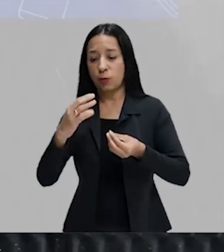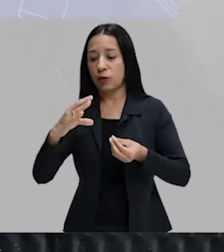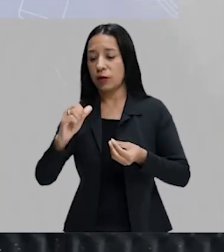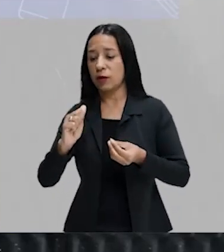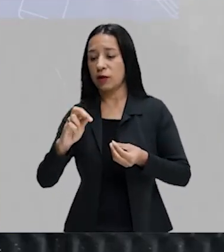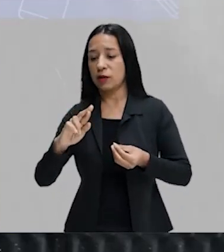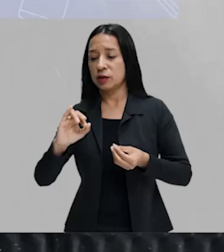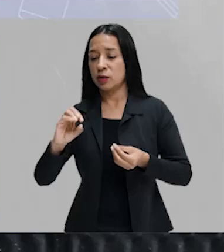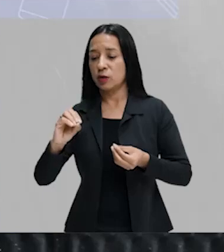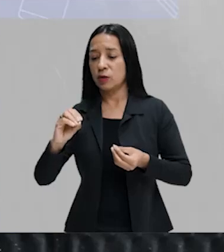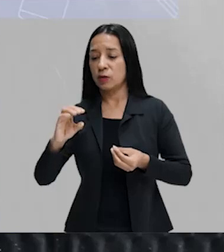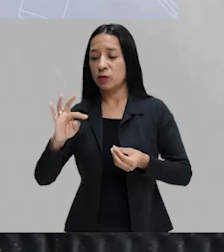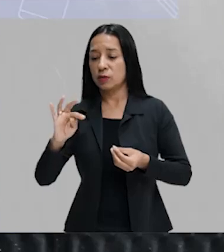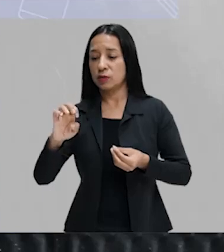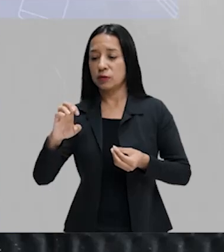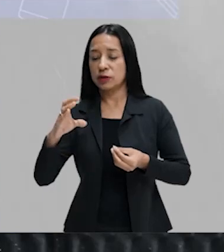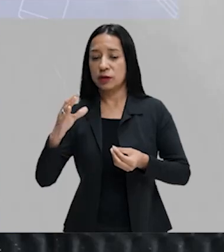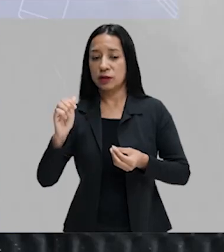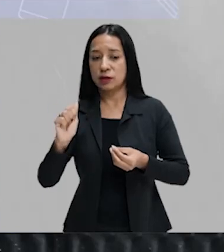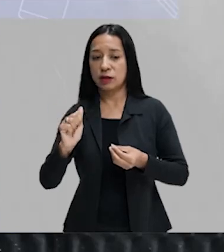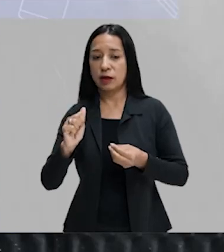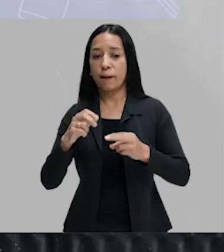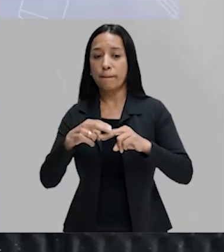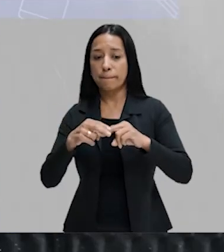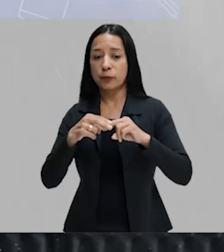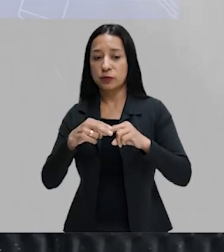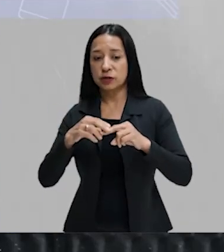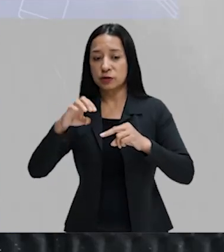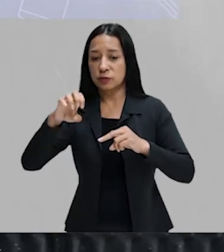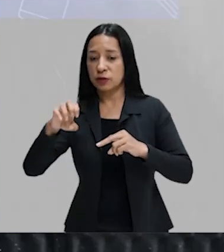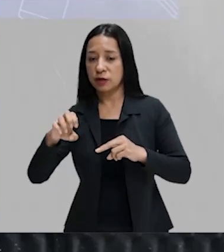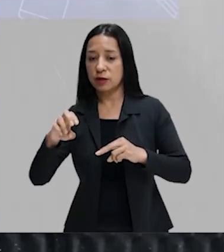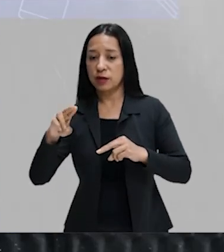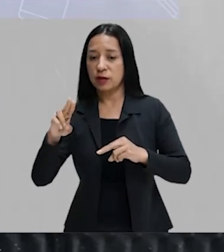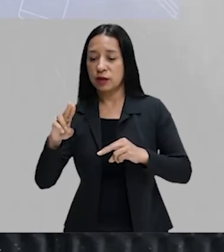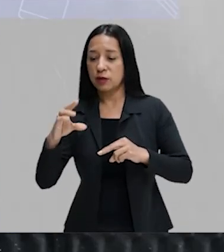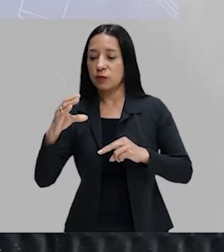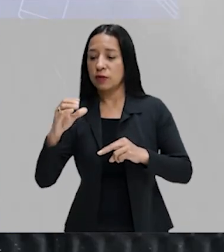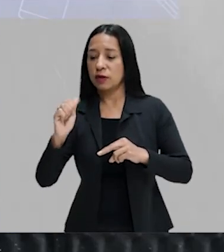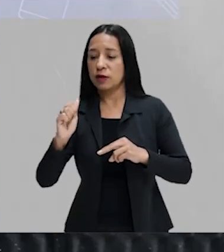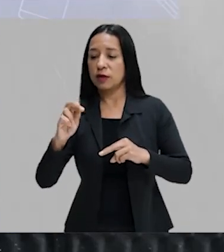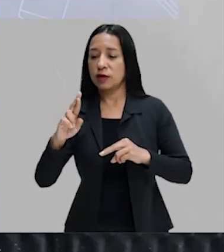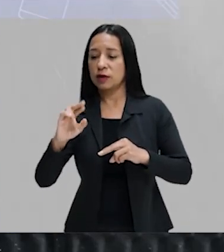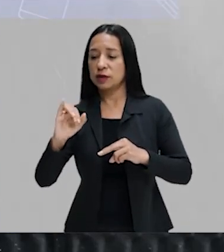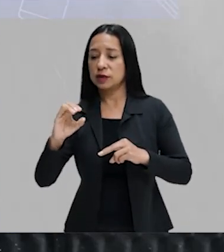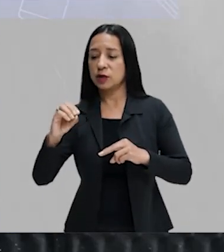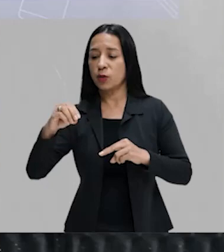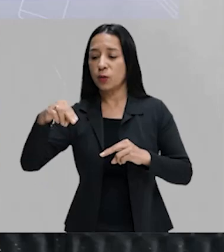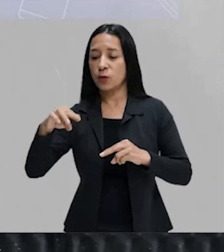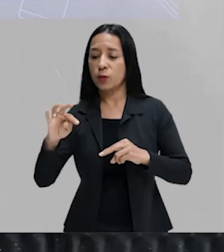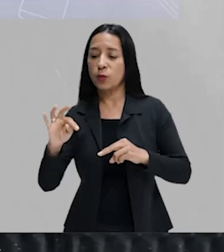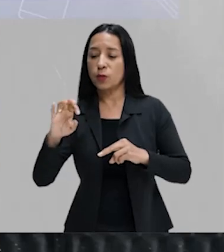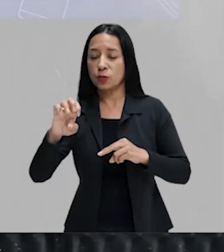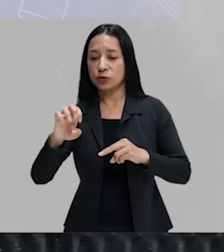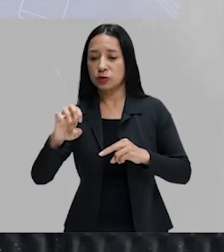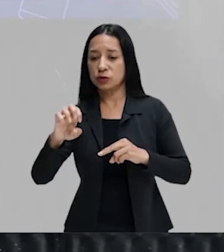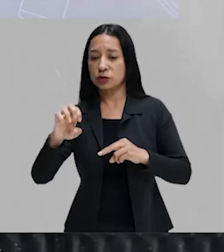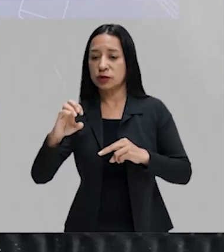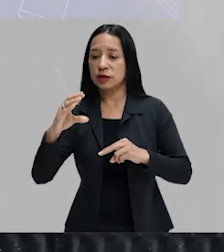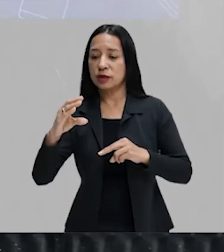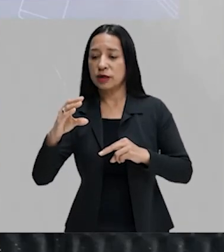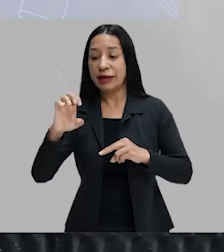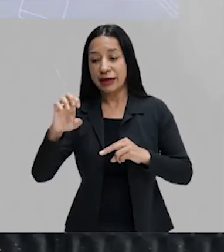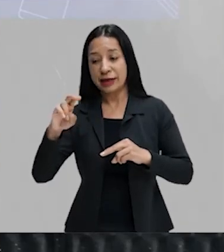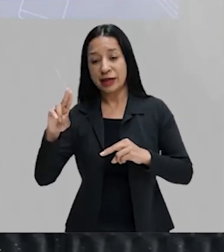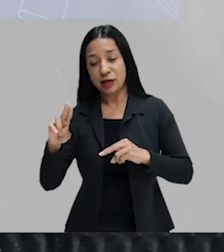célula animal ela é eucarionte. O termo eu quer dizer verdadeiro. E carionte quer dizer